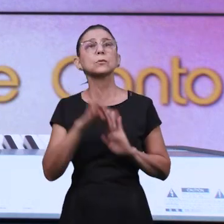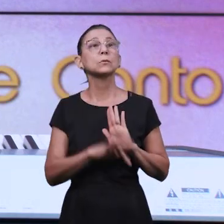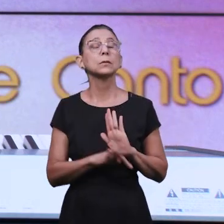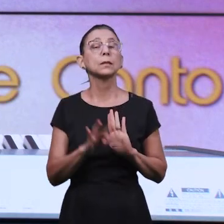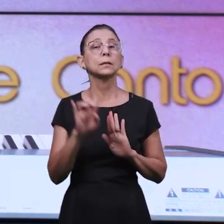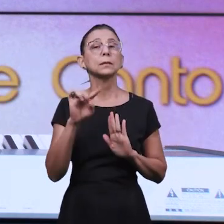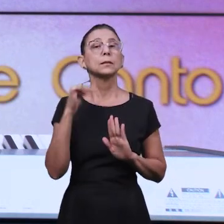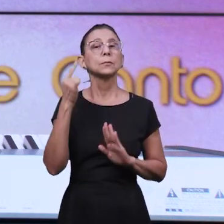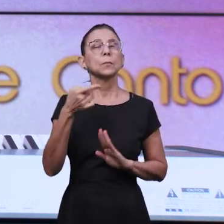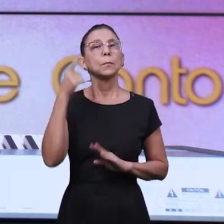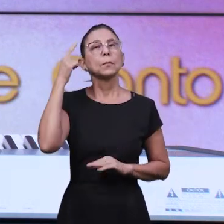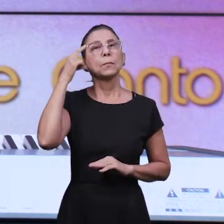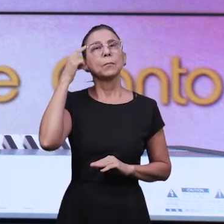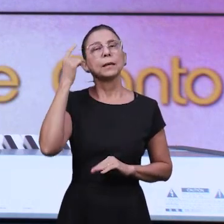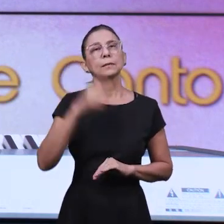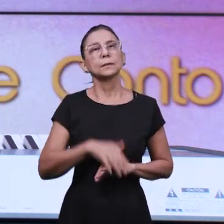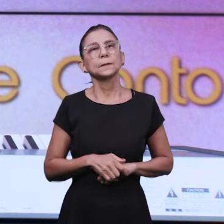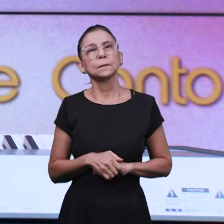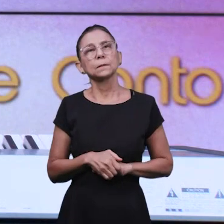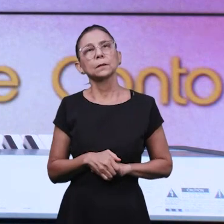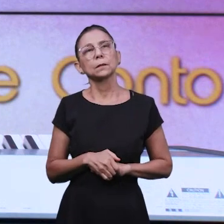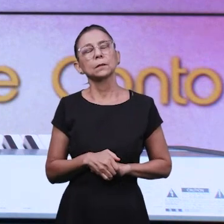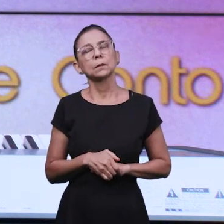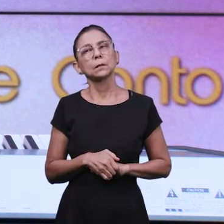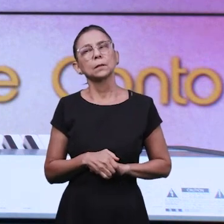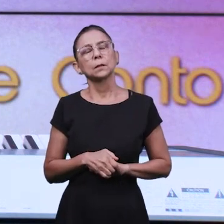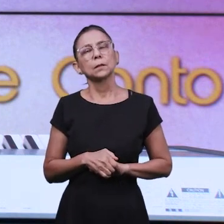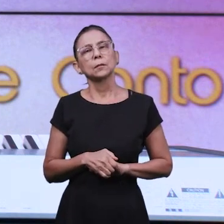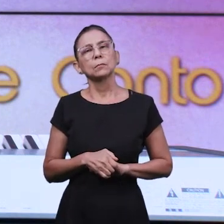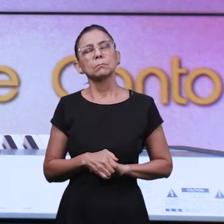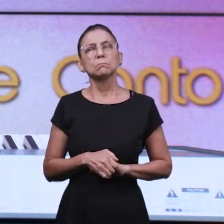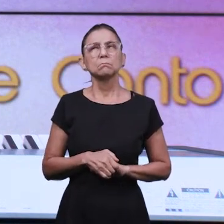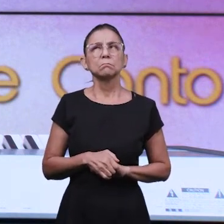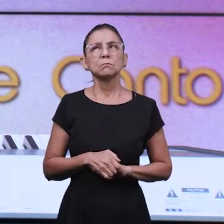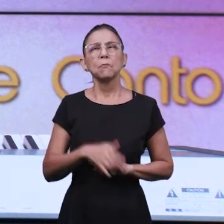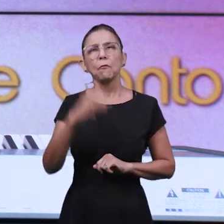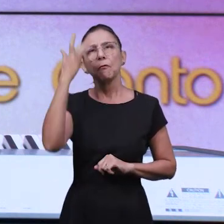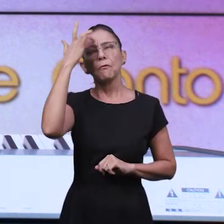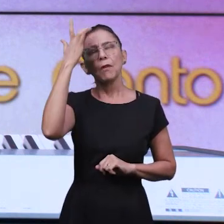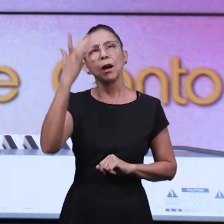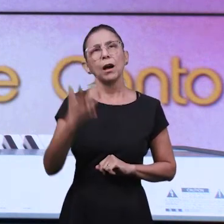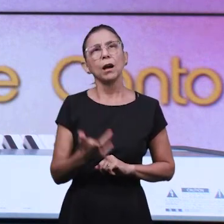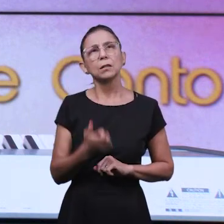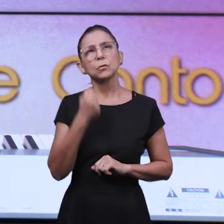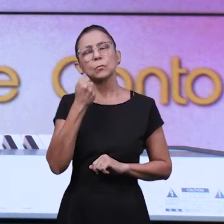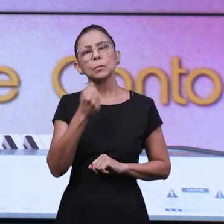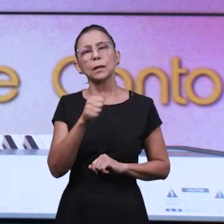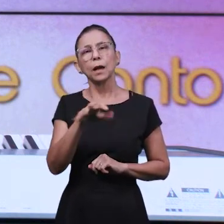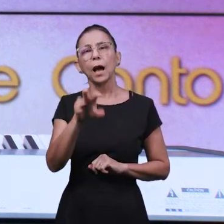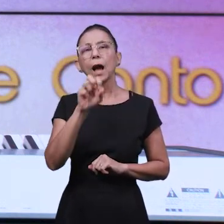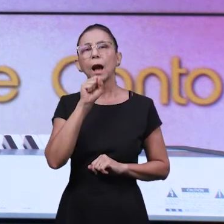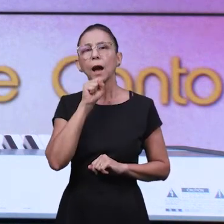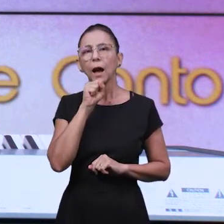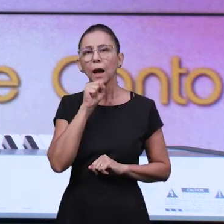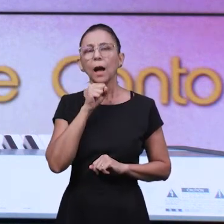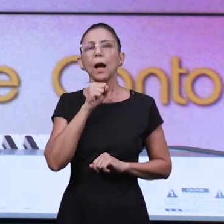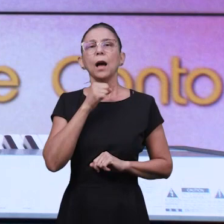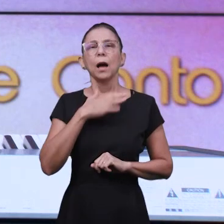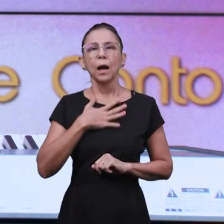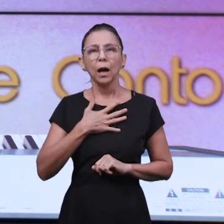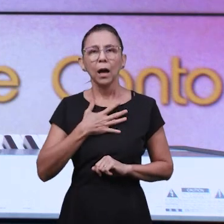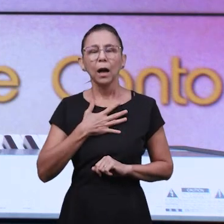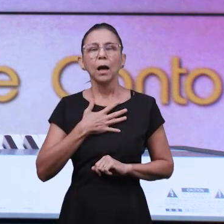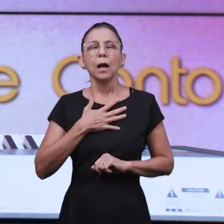texto. Depois, pense nos lugares mais fáceis, mais tranquilos para respirarmos. Seja